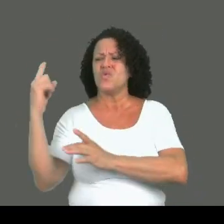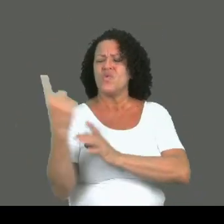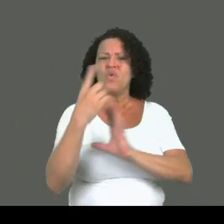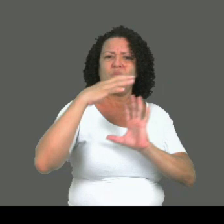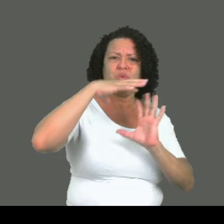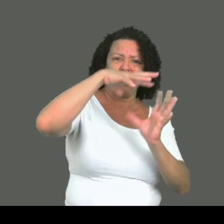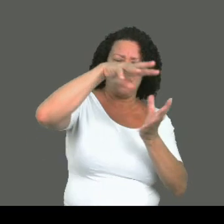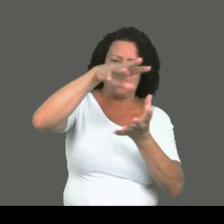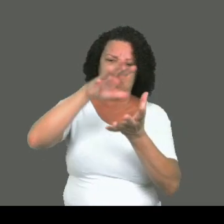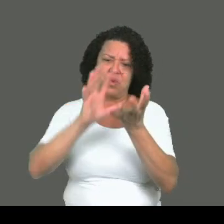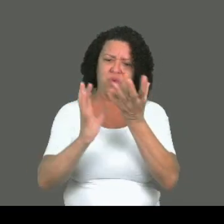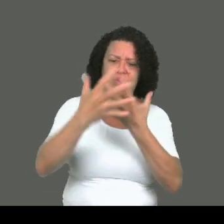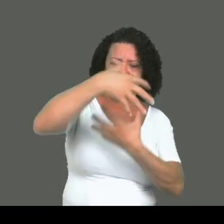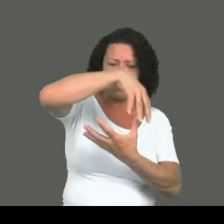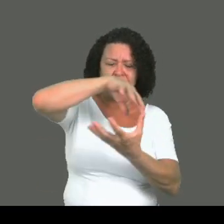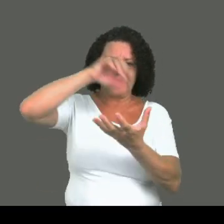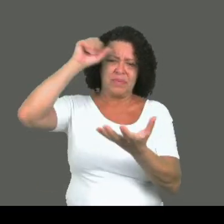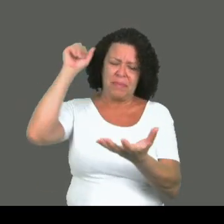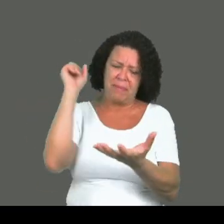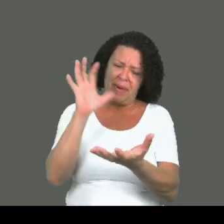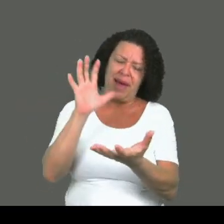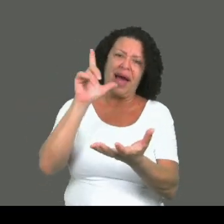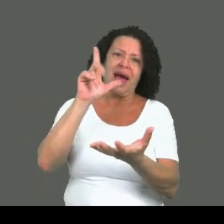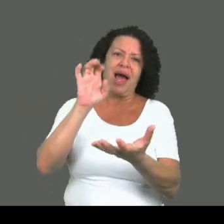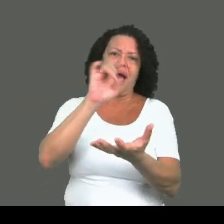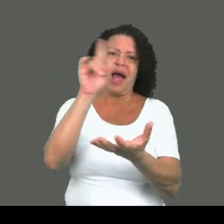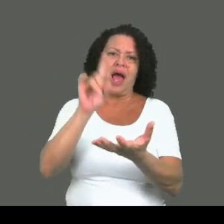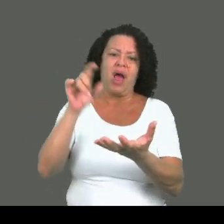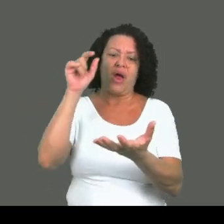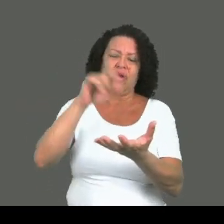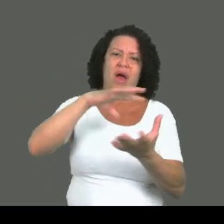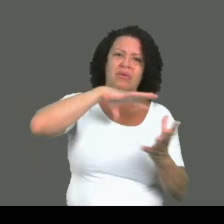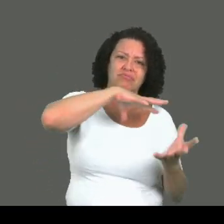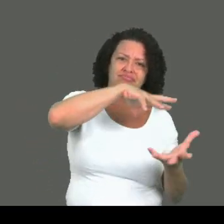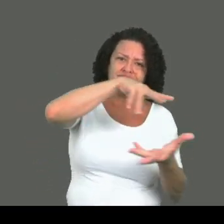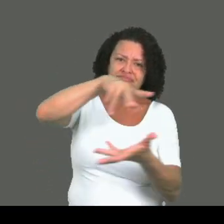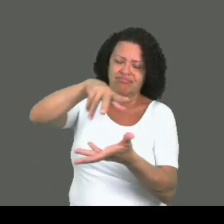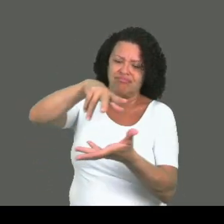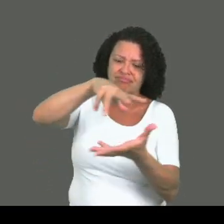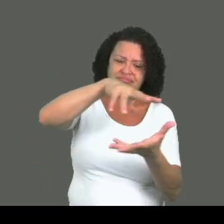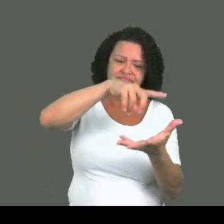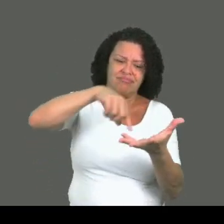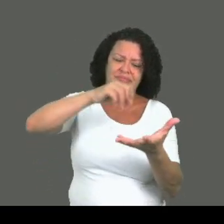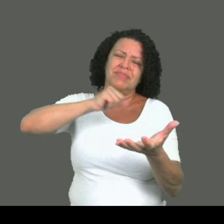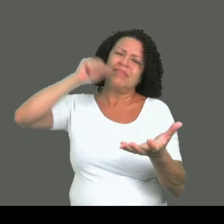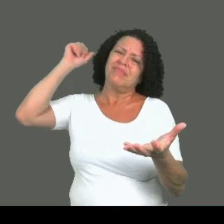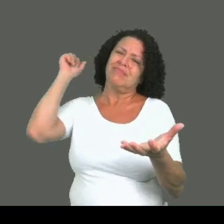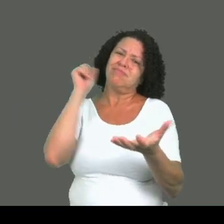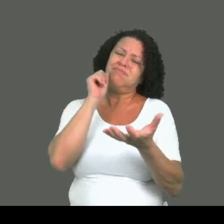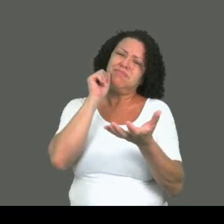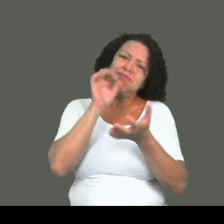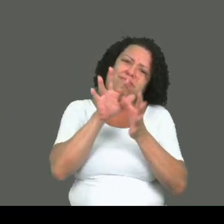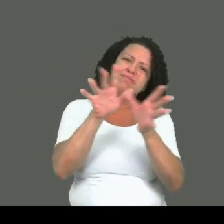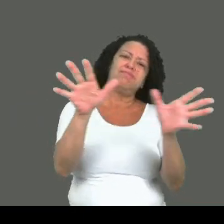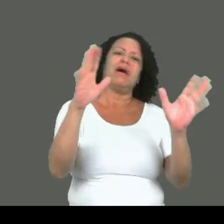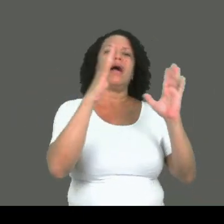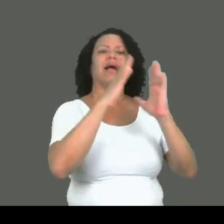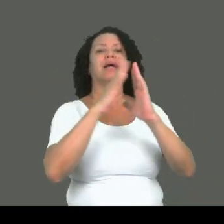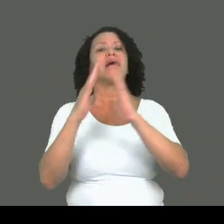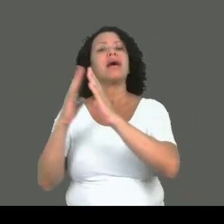com todo amor, toda a sua luz, cuidando do nosso planeta, e ir abençoando também os nossos lares,